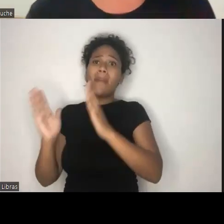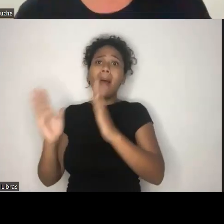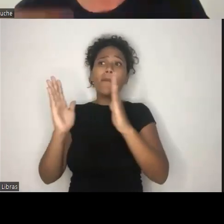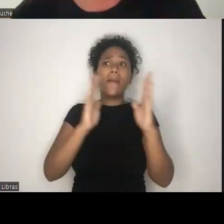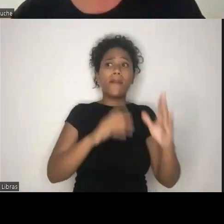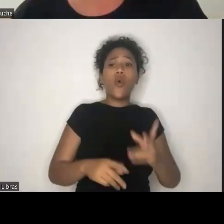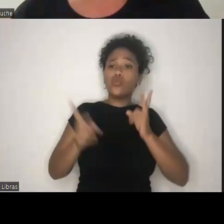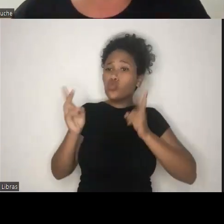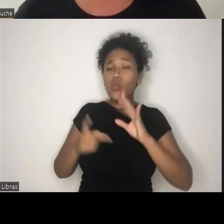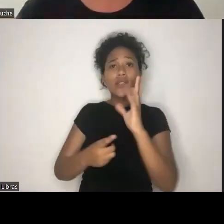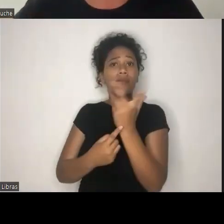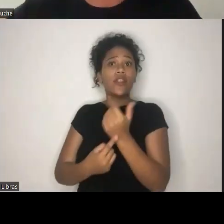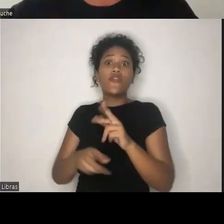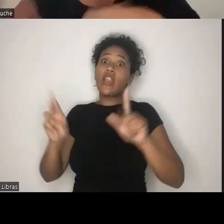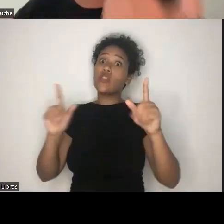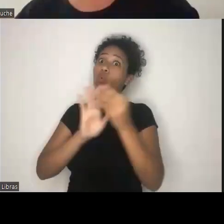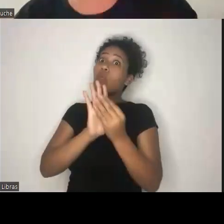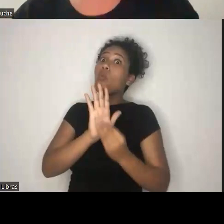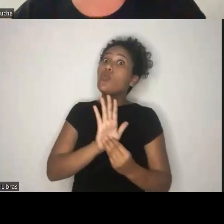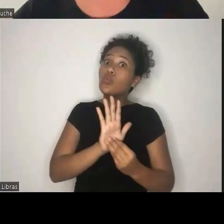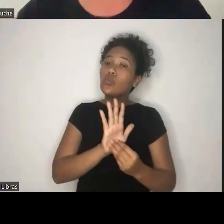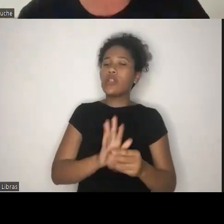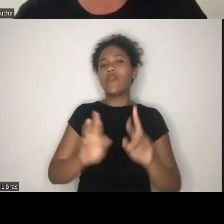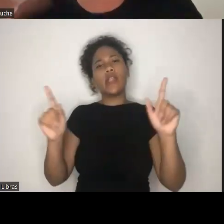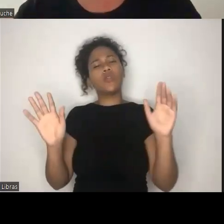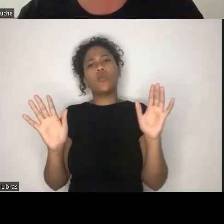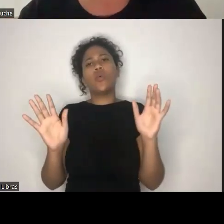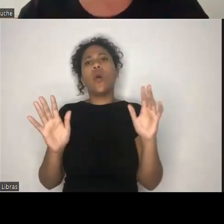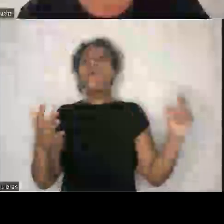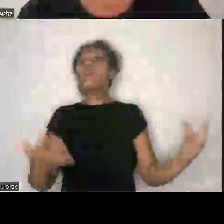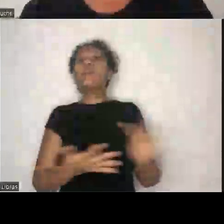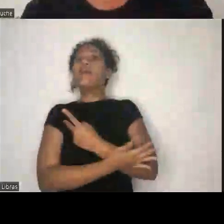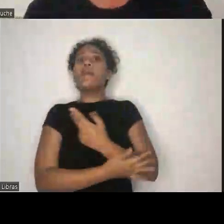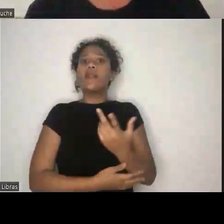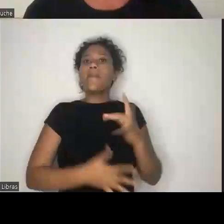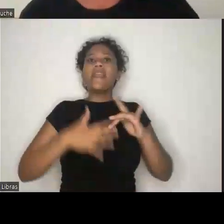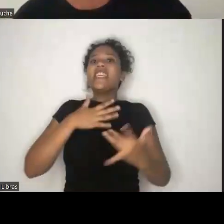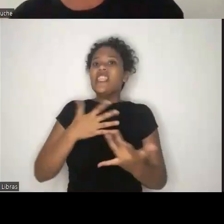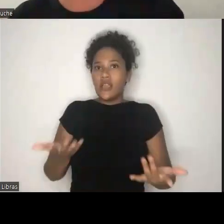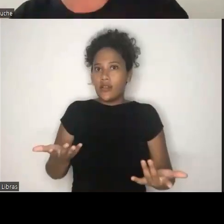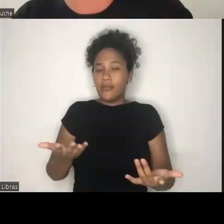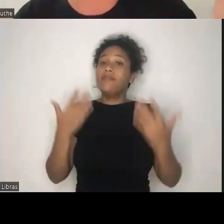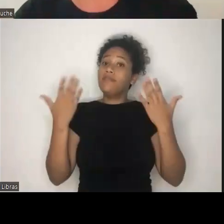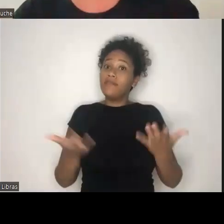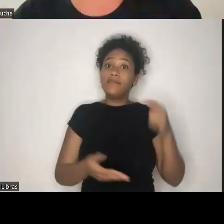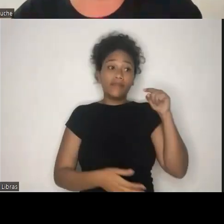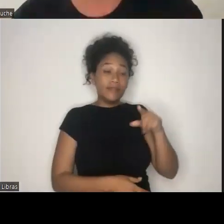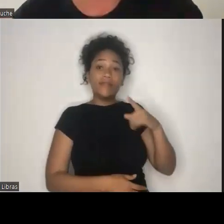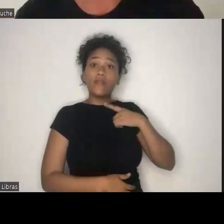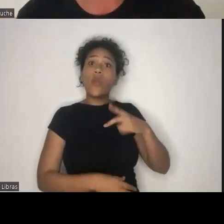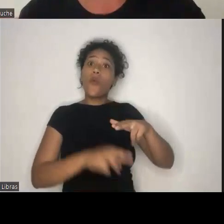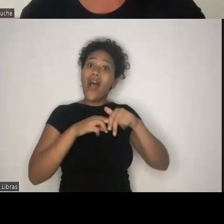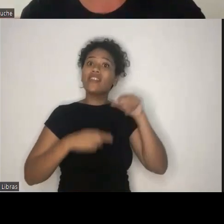diferente de um conteúdo ou de um de um acontecimento de mídia né e eu acho que isso tudo vem por causa disso